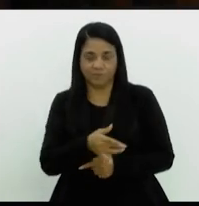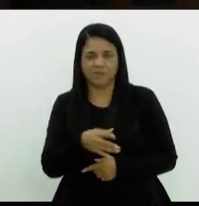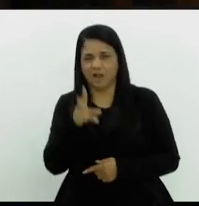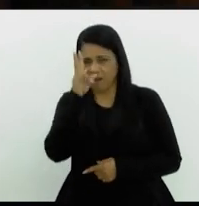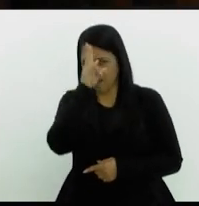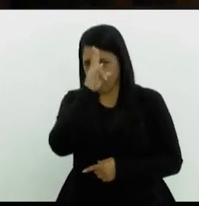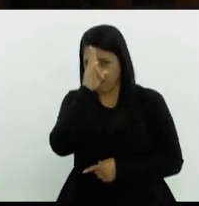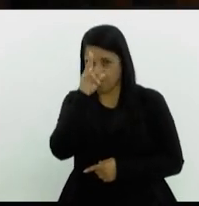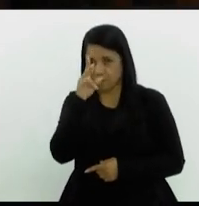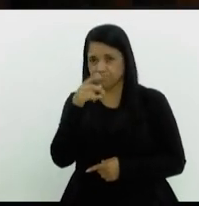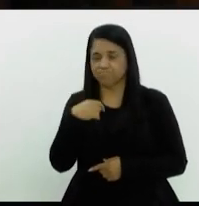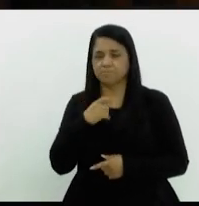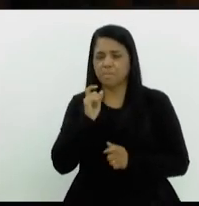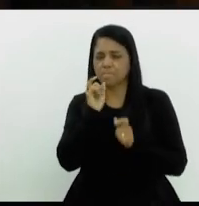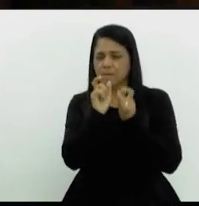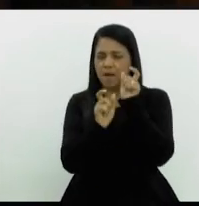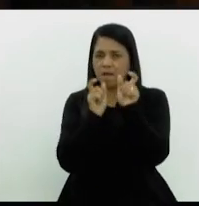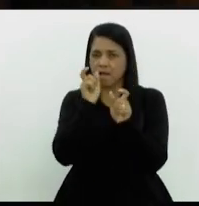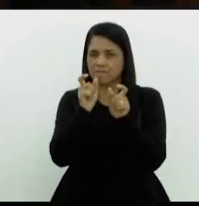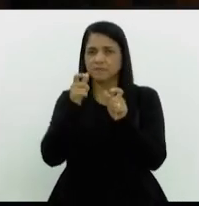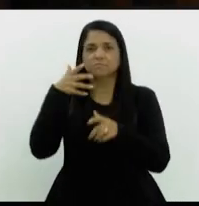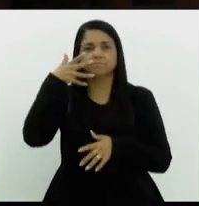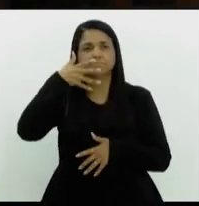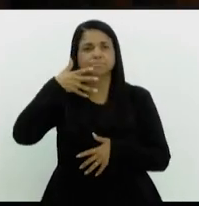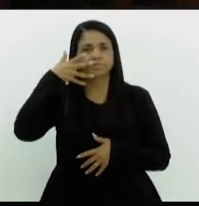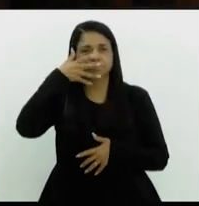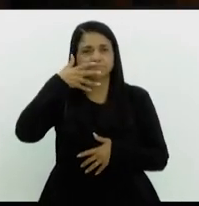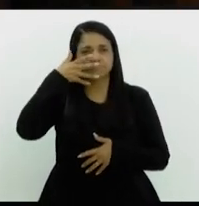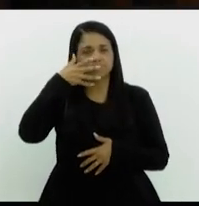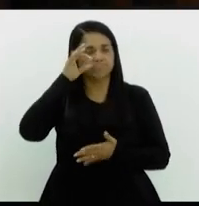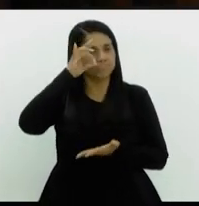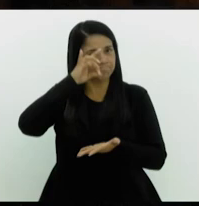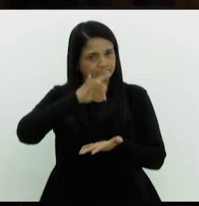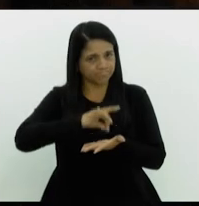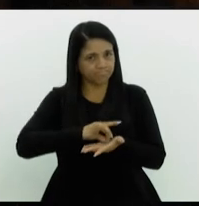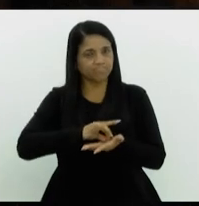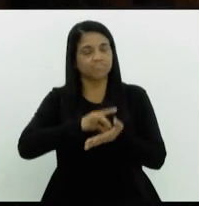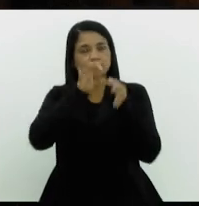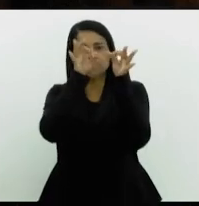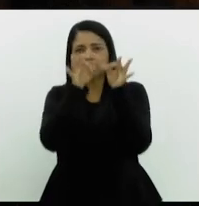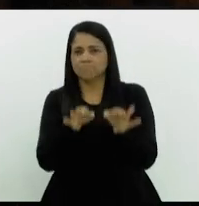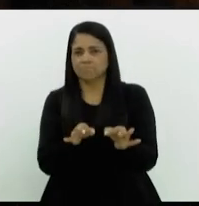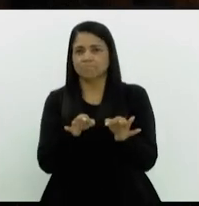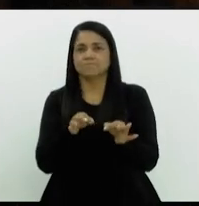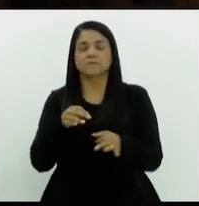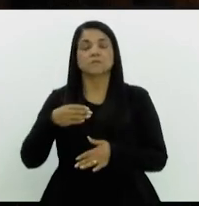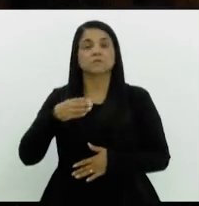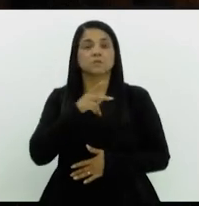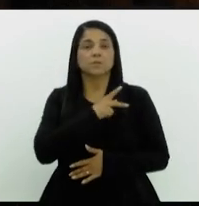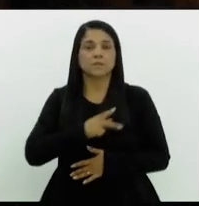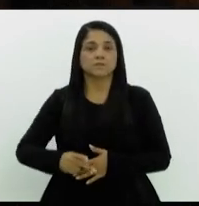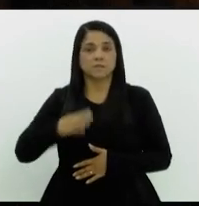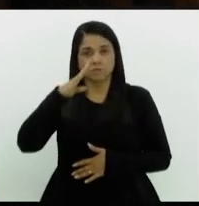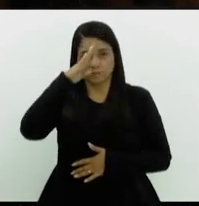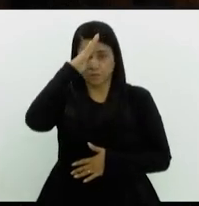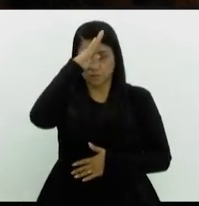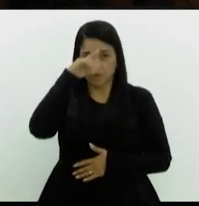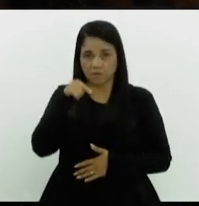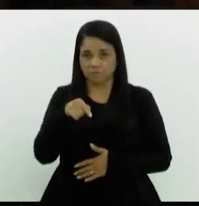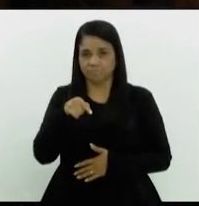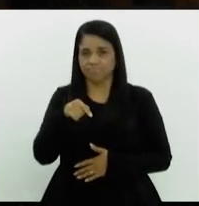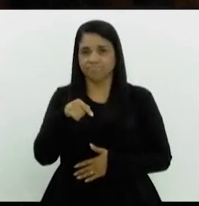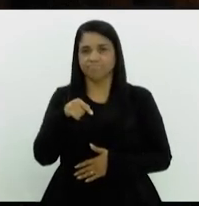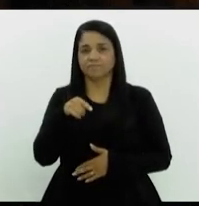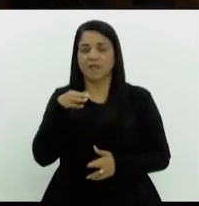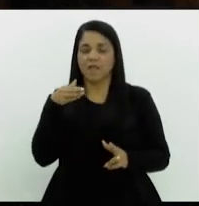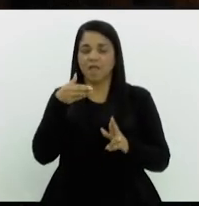as palavras veementes, porém muito acertadas, do presidente Bolsonaro se referindo